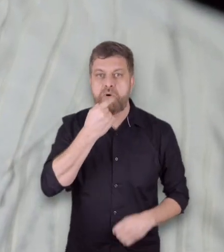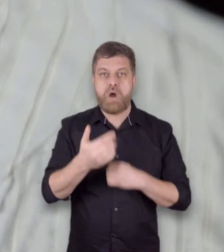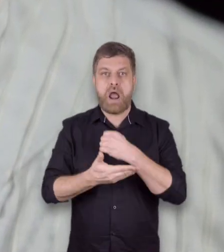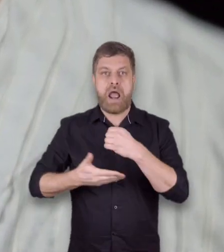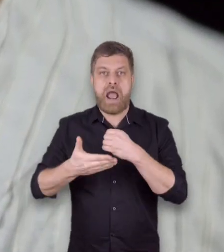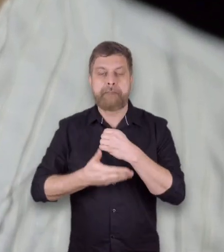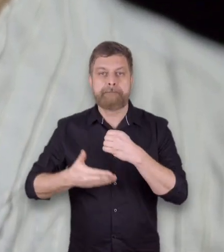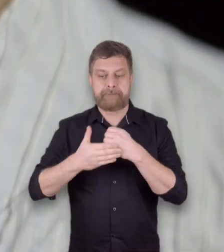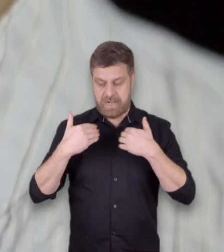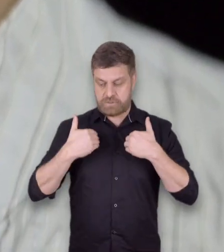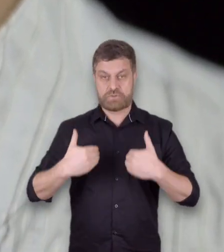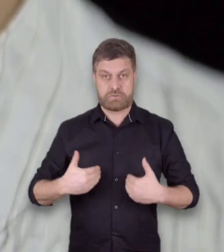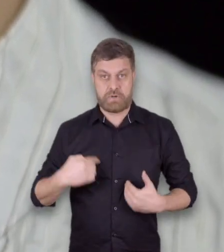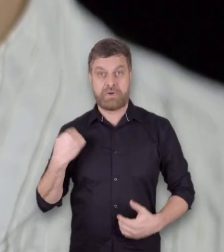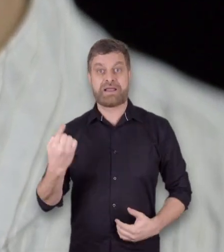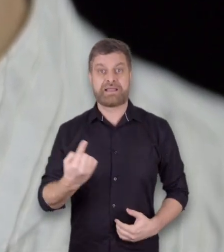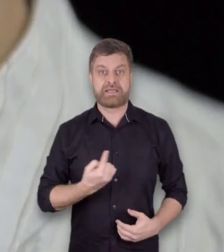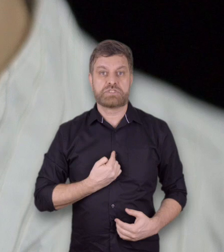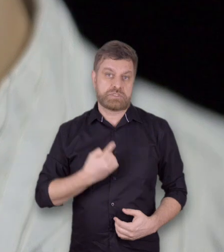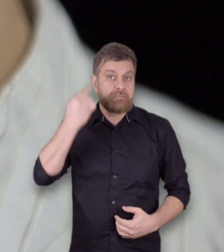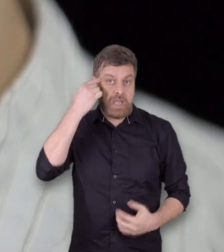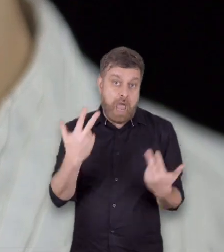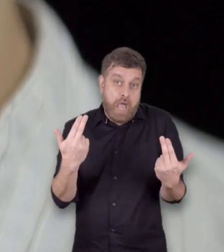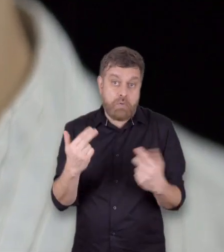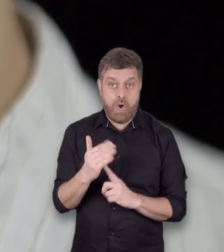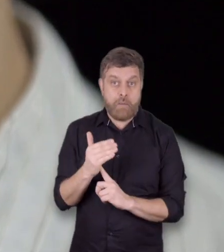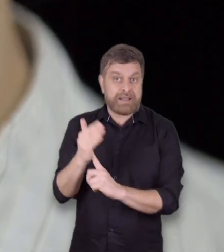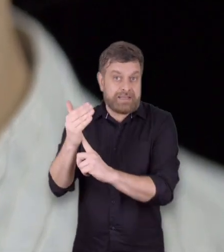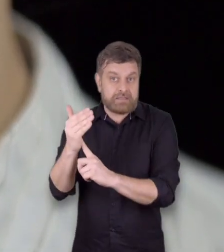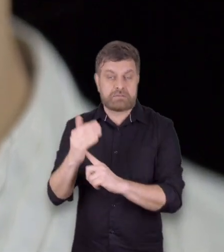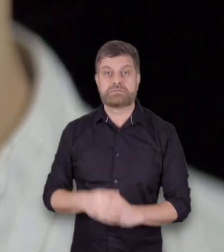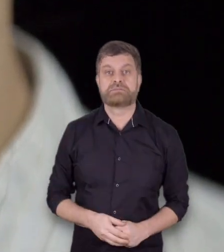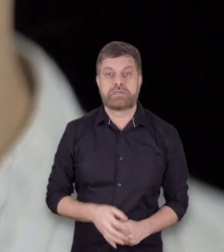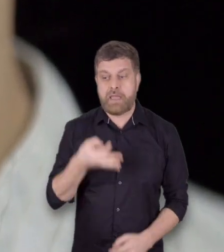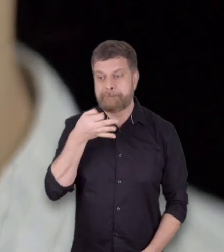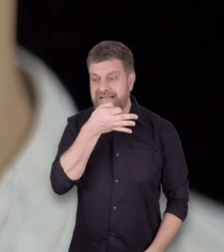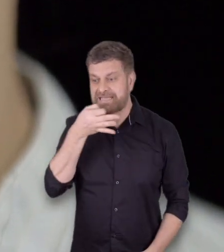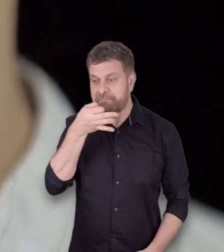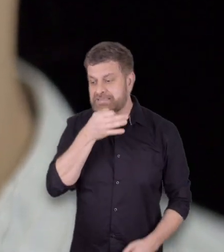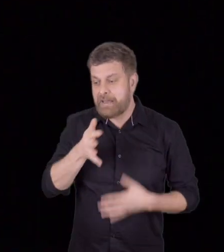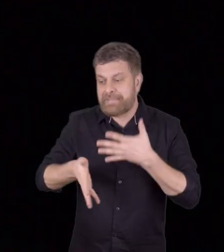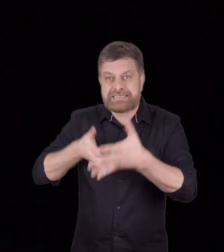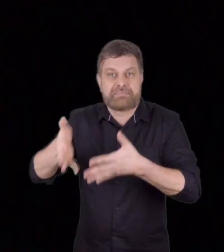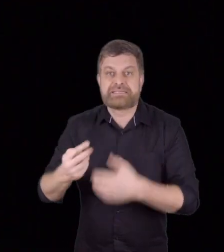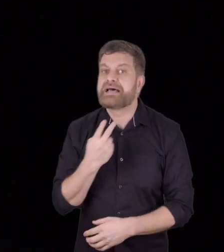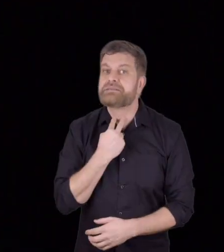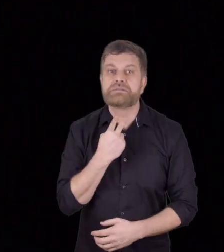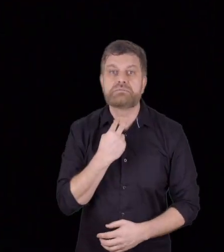de suporte e que a gente pode chamar de tecnologia. O ser humano não falaria se